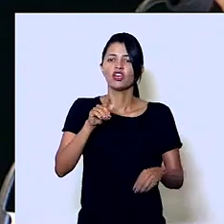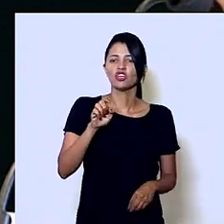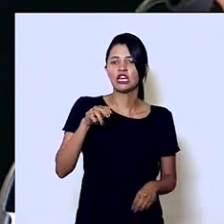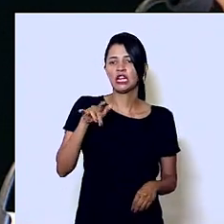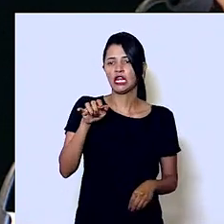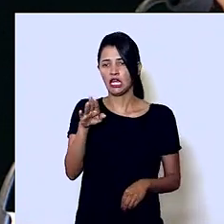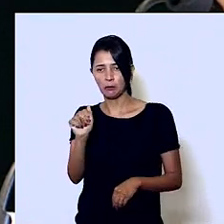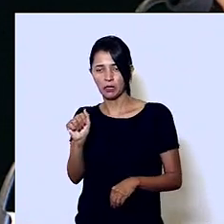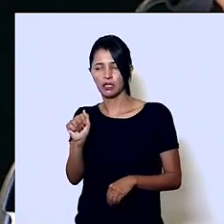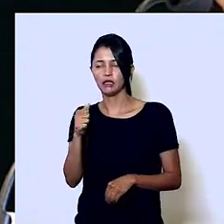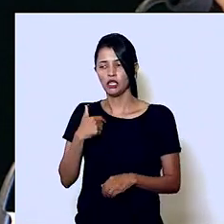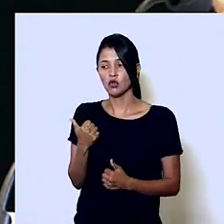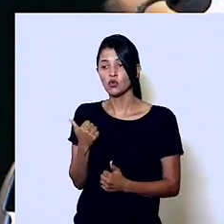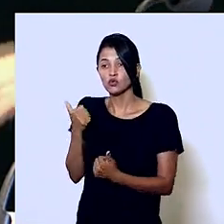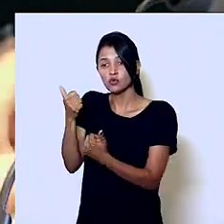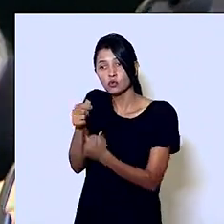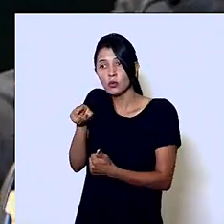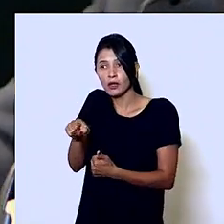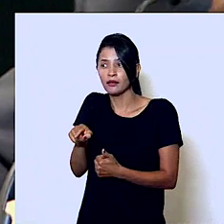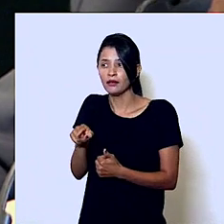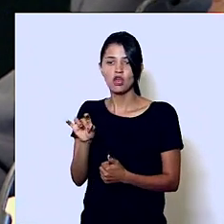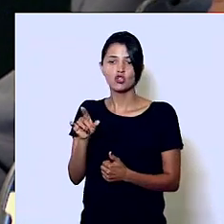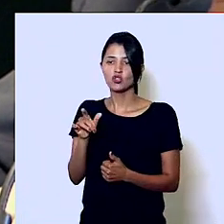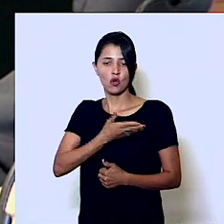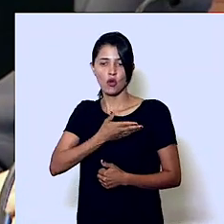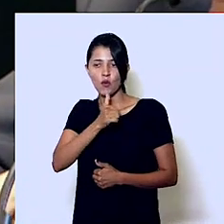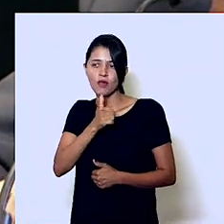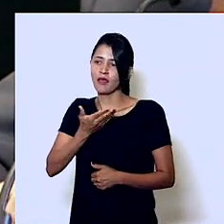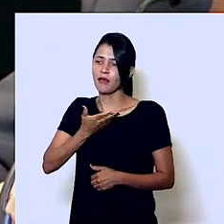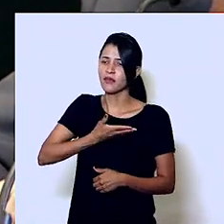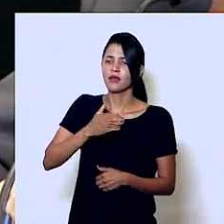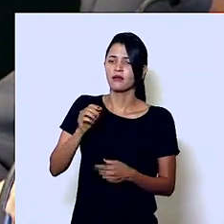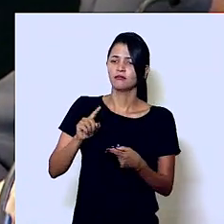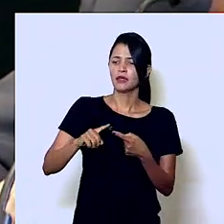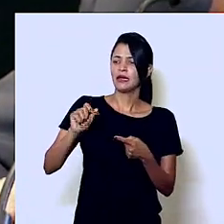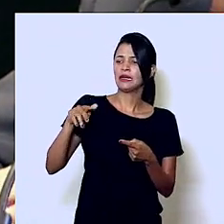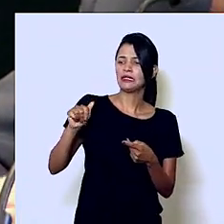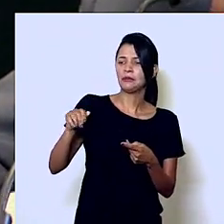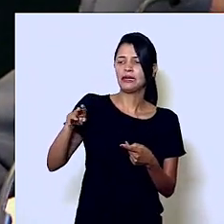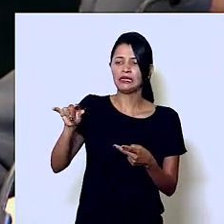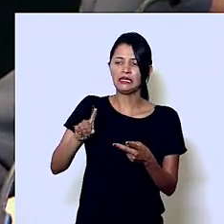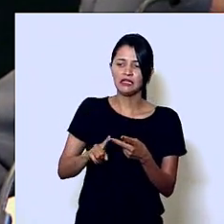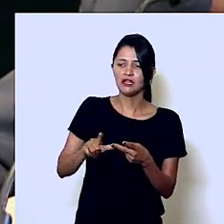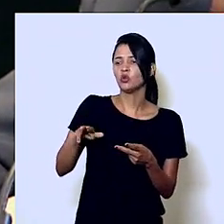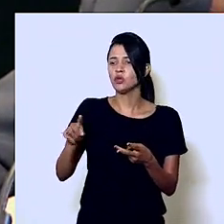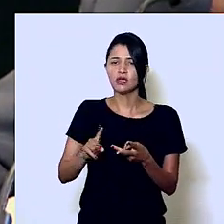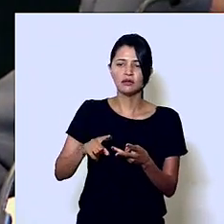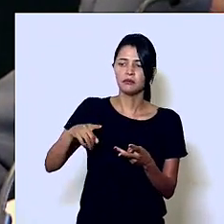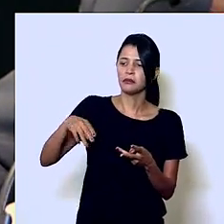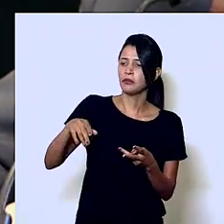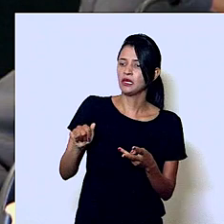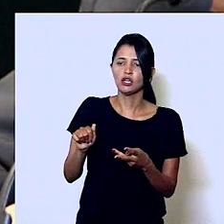lado só também de moças, né, minhas colegas, Ana Maria, Maria Luísa, Dudu, Maria Dulce,